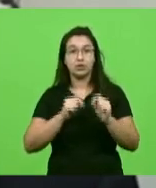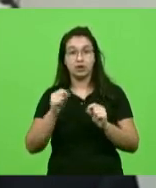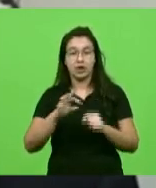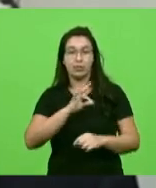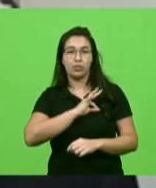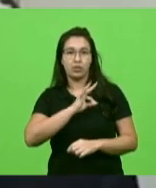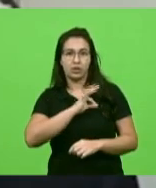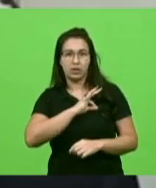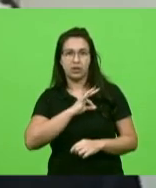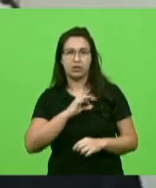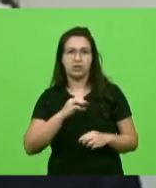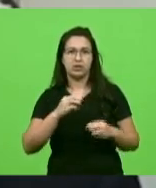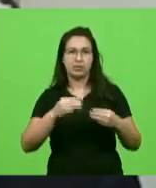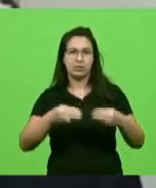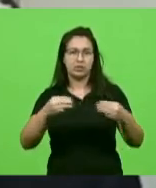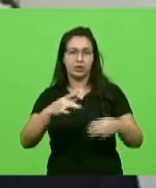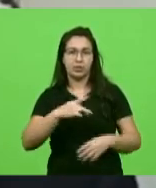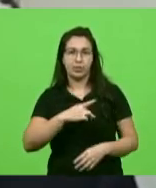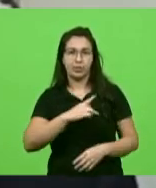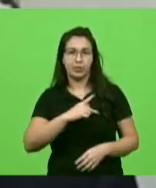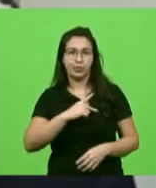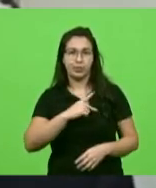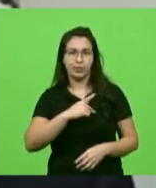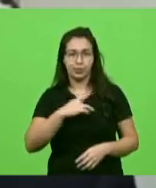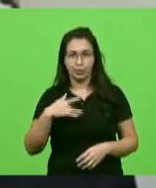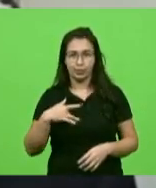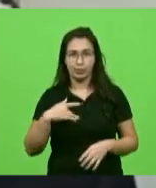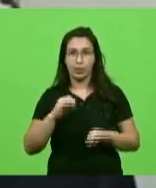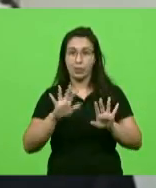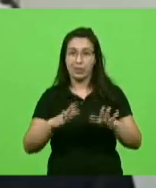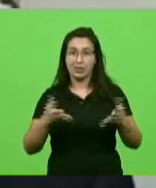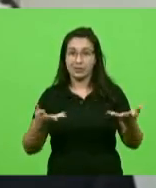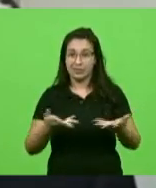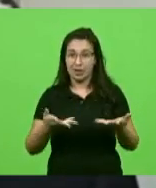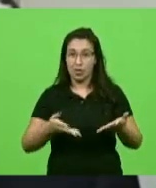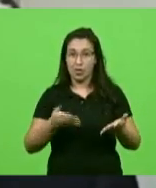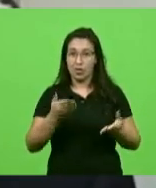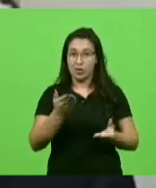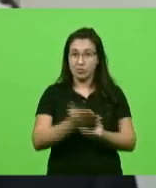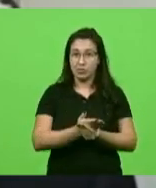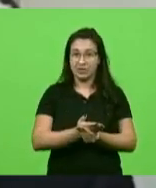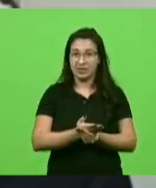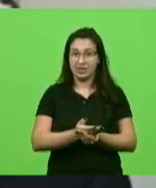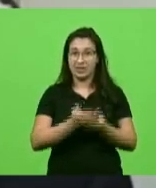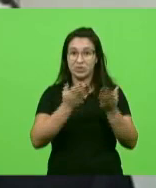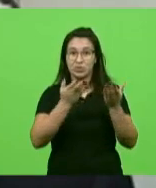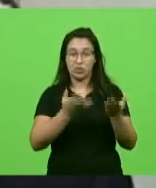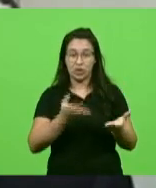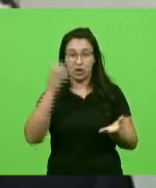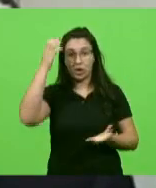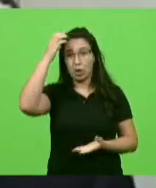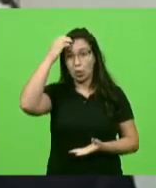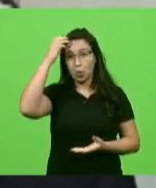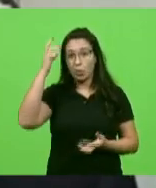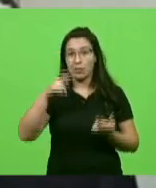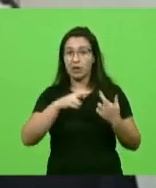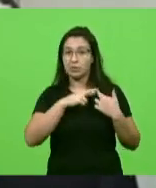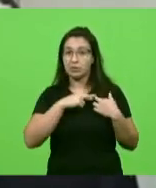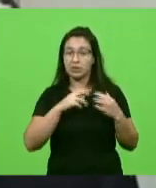com as investigações e com as apurações mas É nesse processo culpar a quem não tem responsabilidade